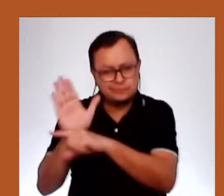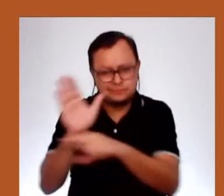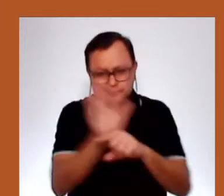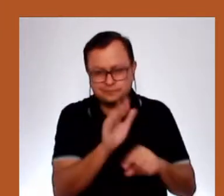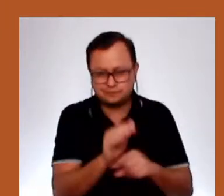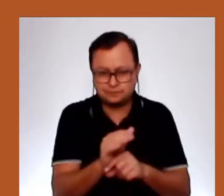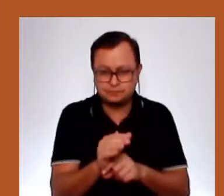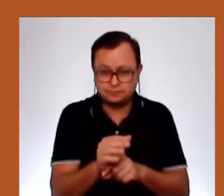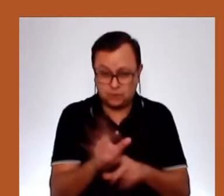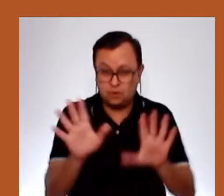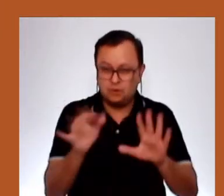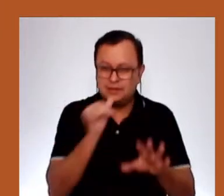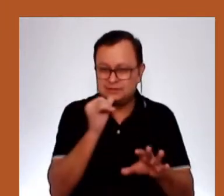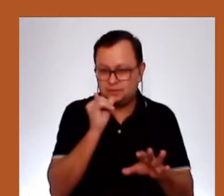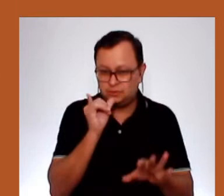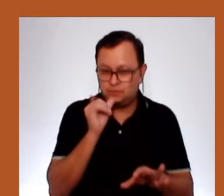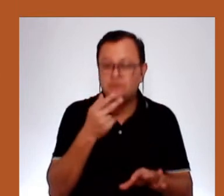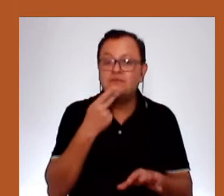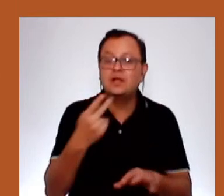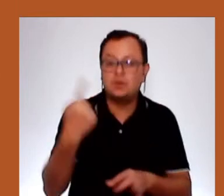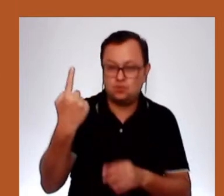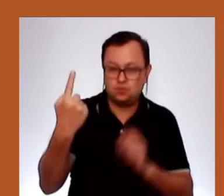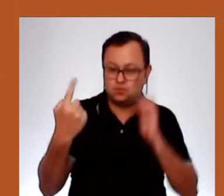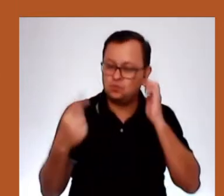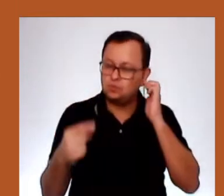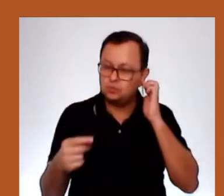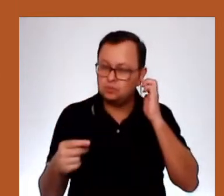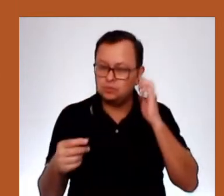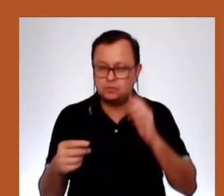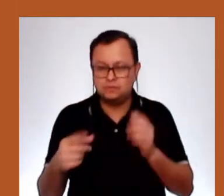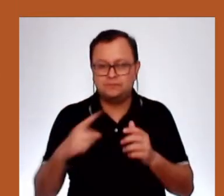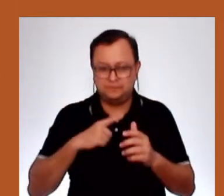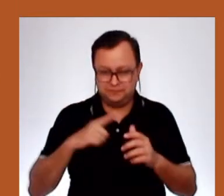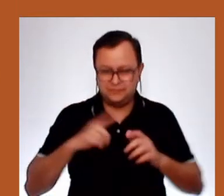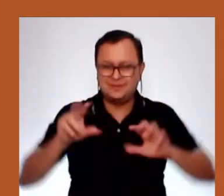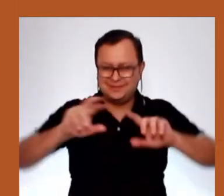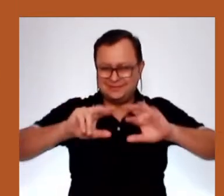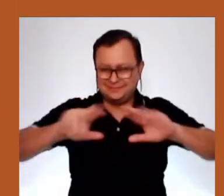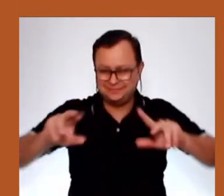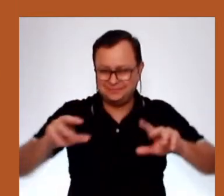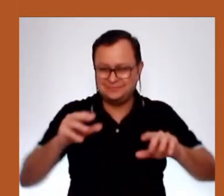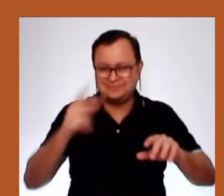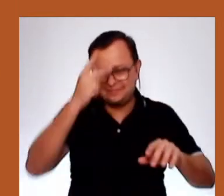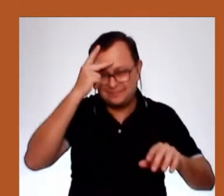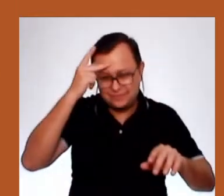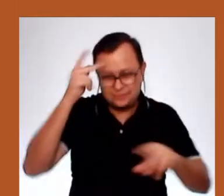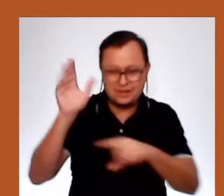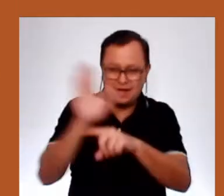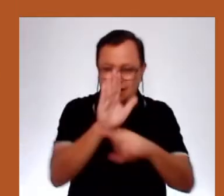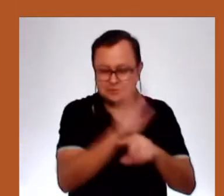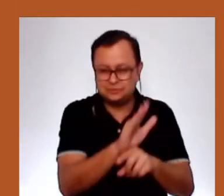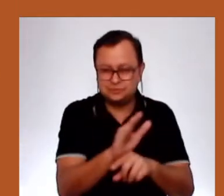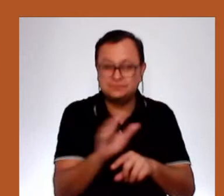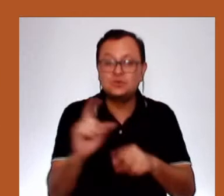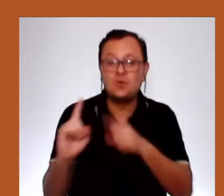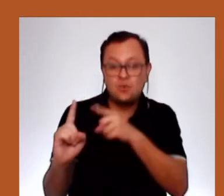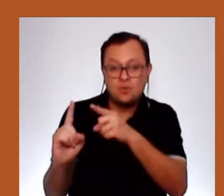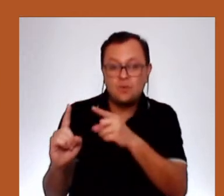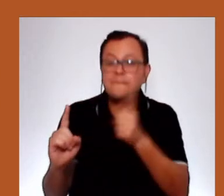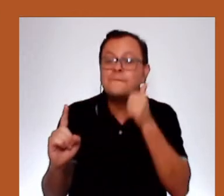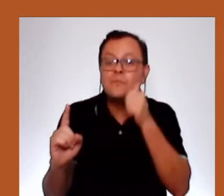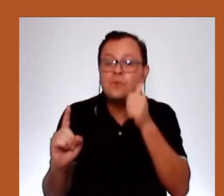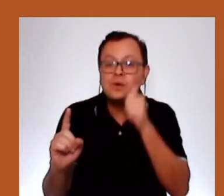Vou falar um só, tá? Para não gastar todos, eu vou falar um só, da Adriana.